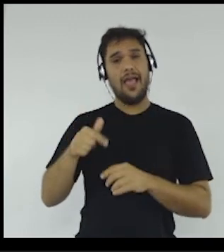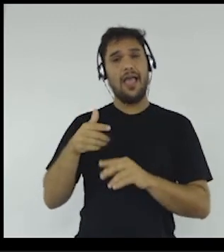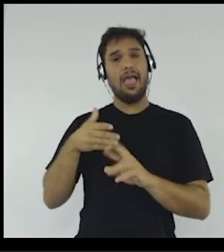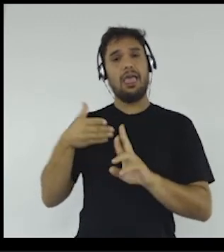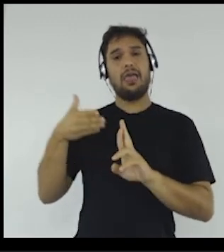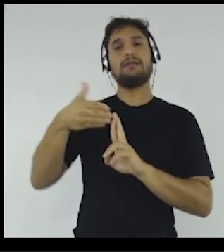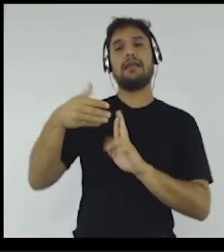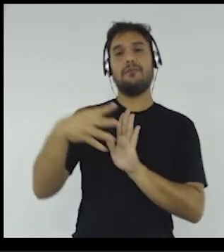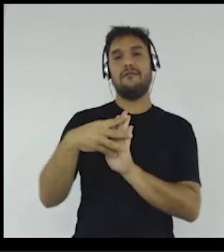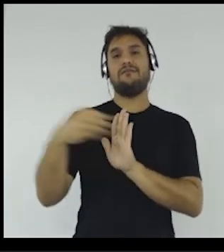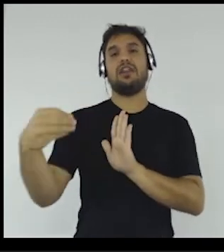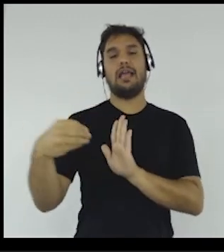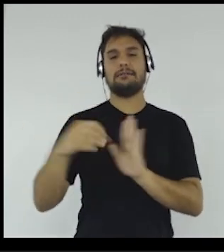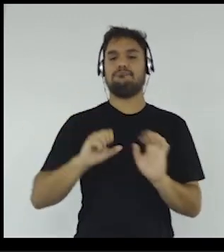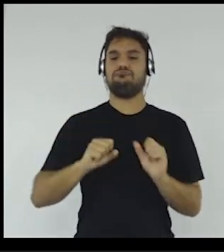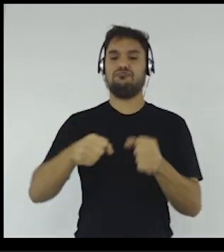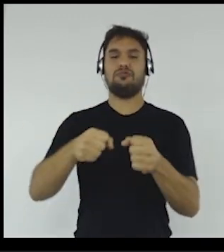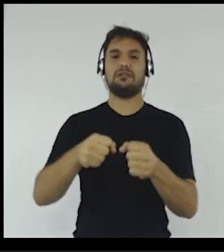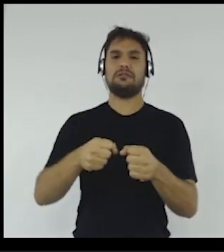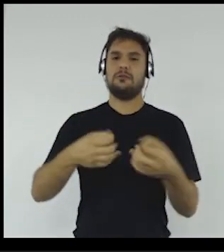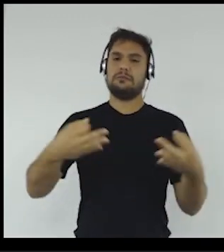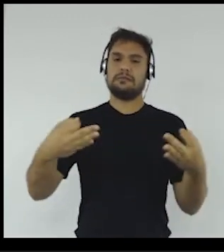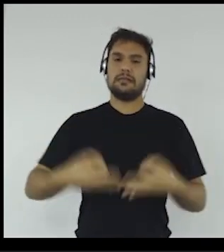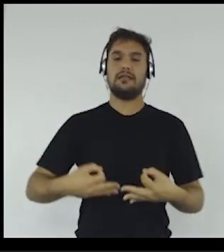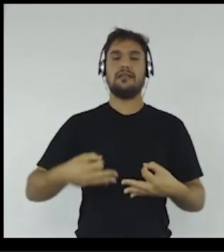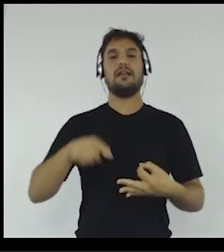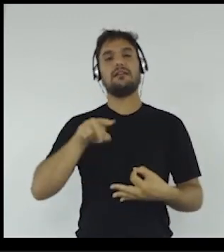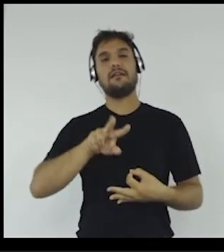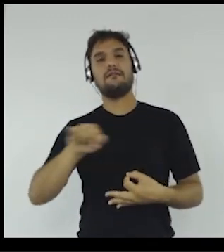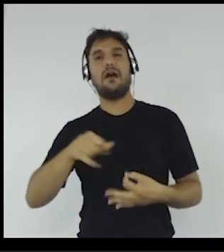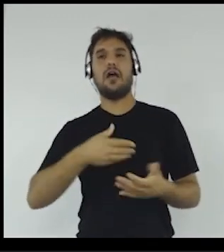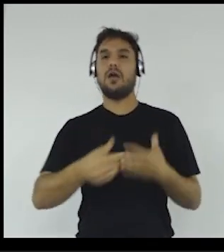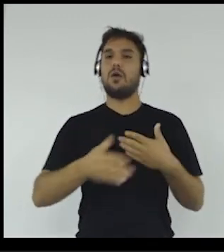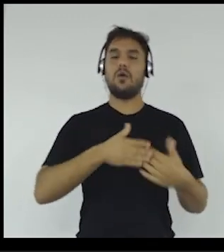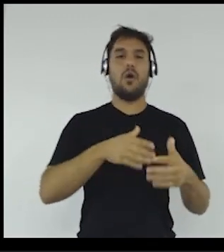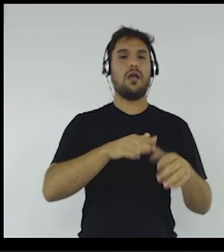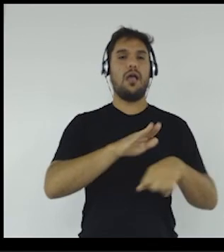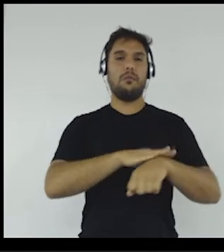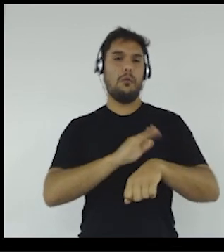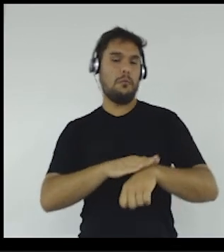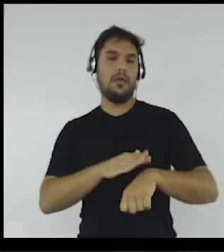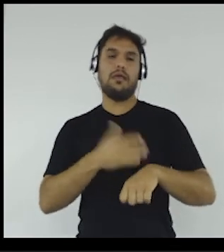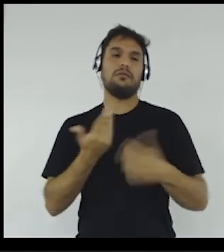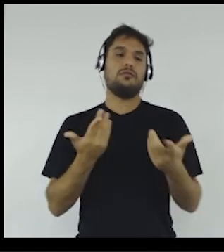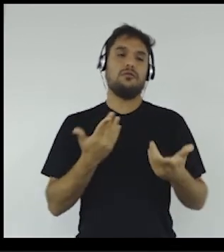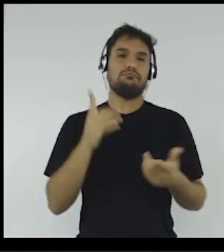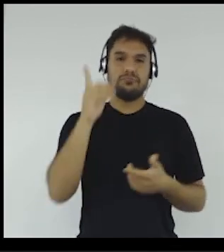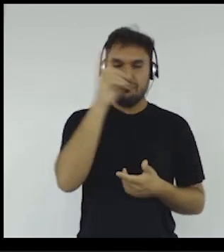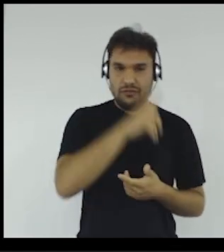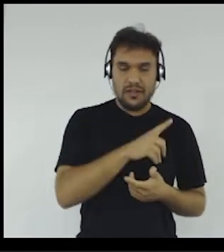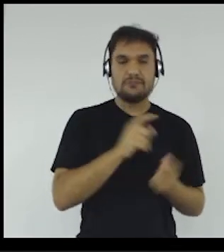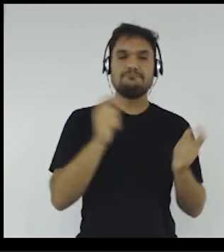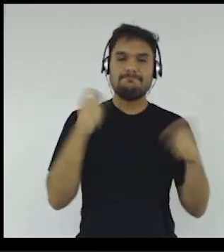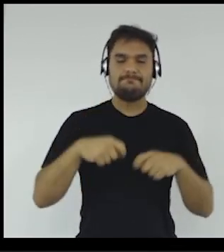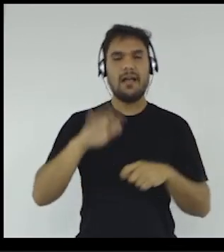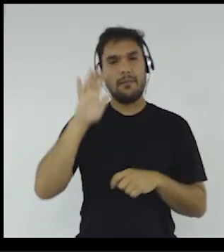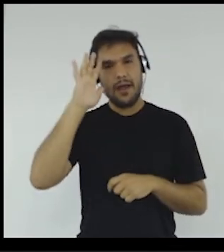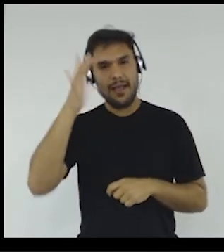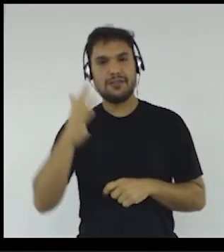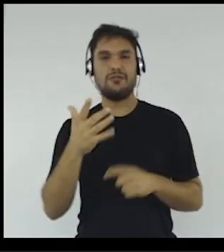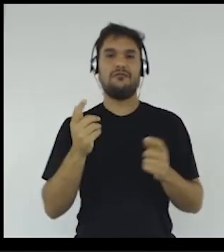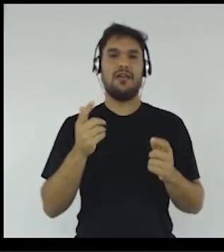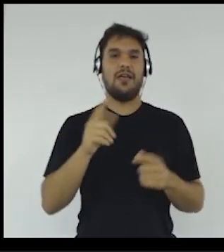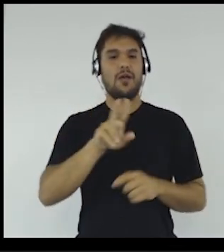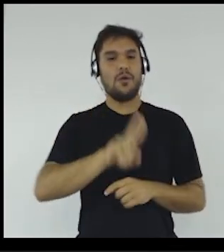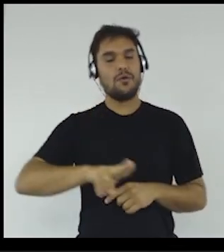exemplo de determinação e de plena certeza de que quaisquer situações jurídicas complexas são plenamente viáveis de